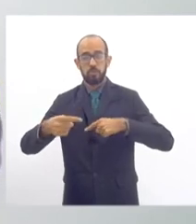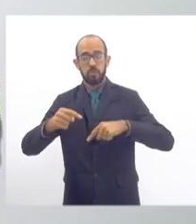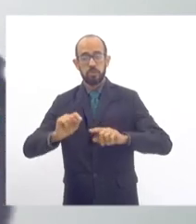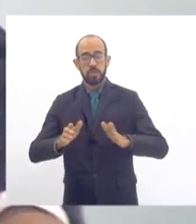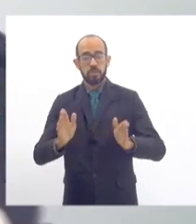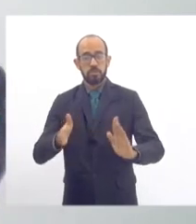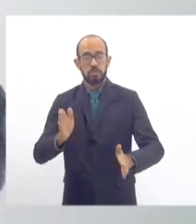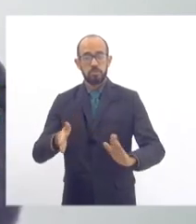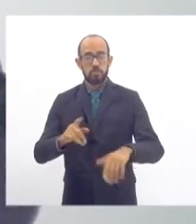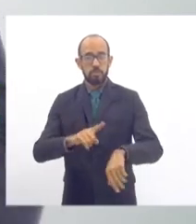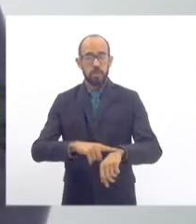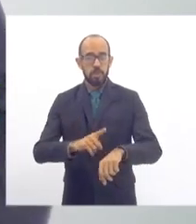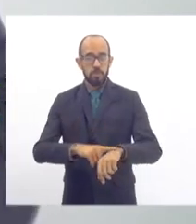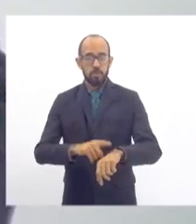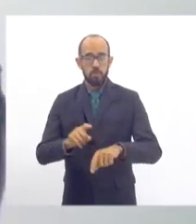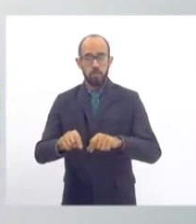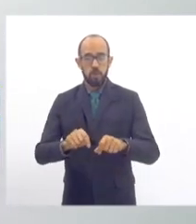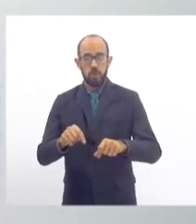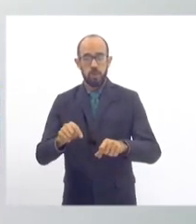prazo, ele tramitou,